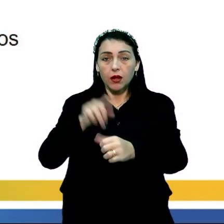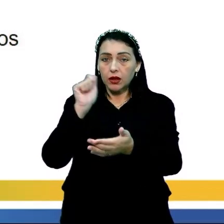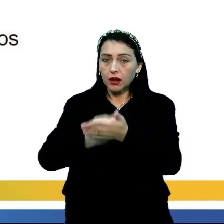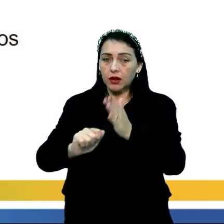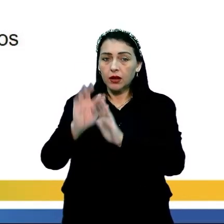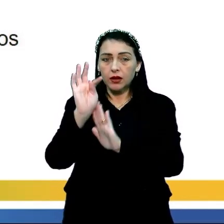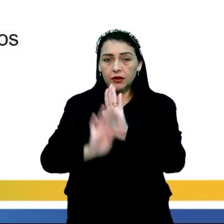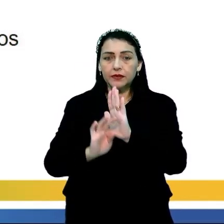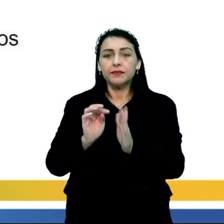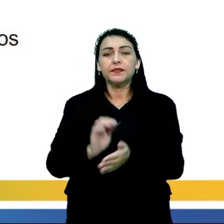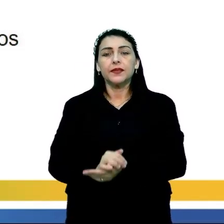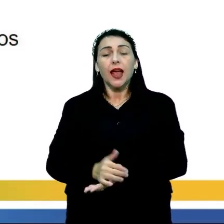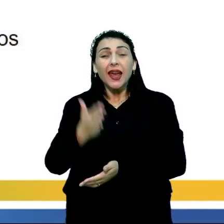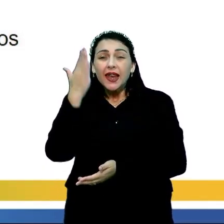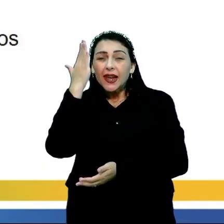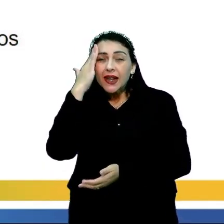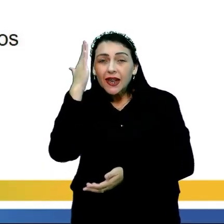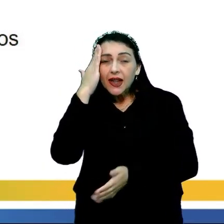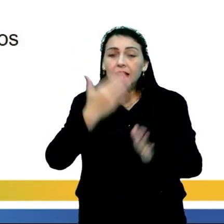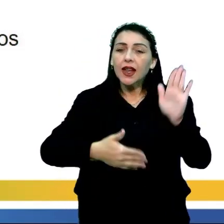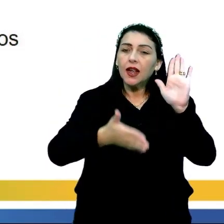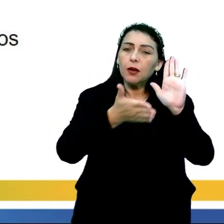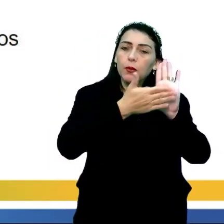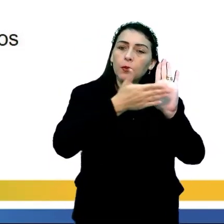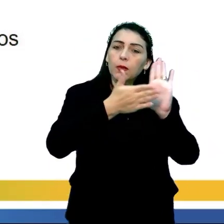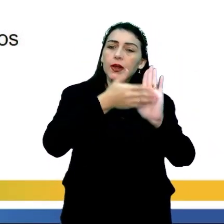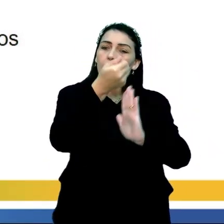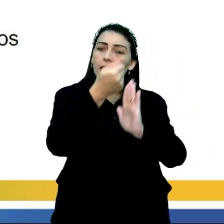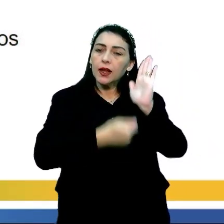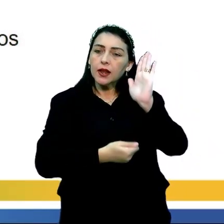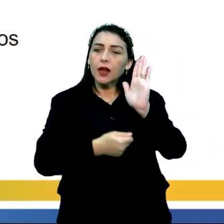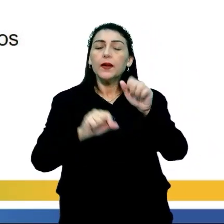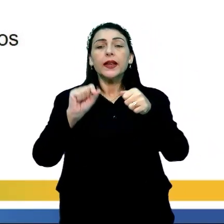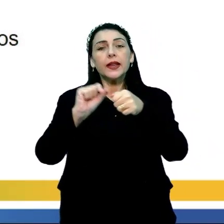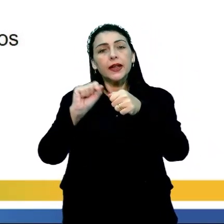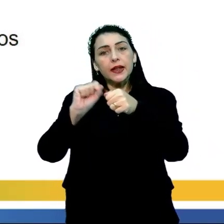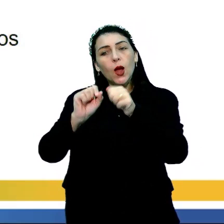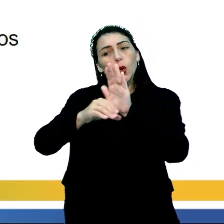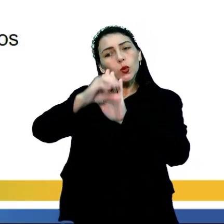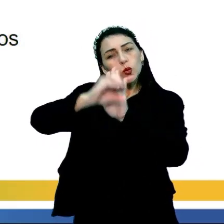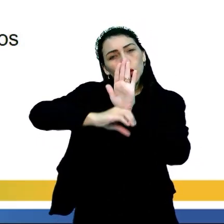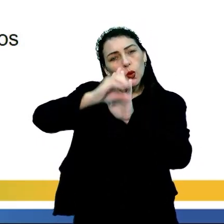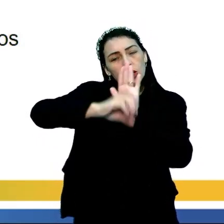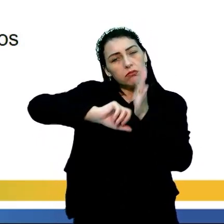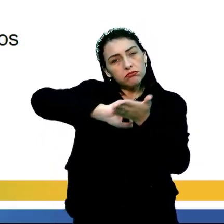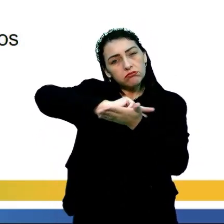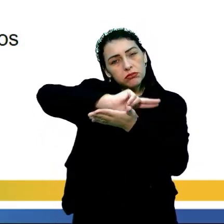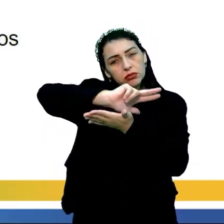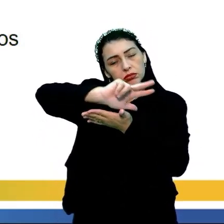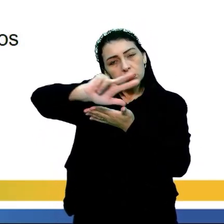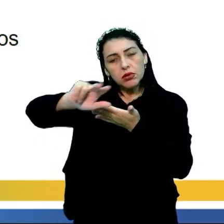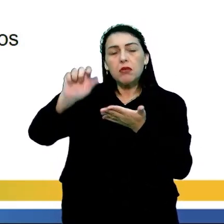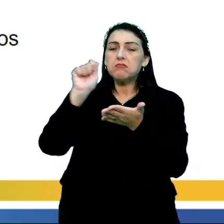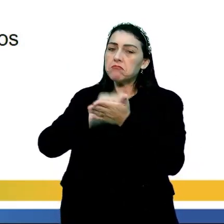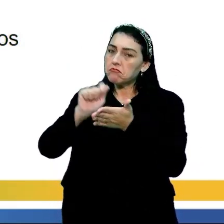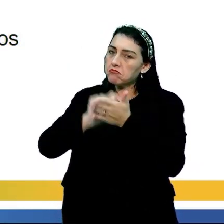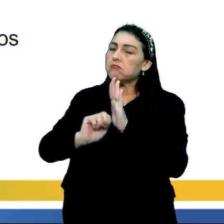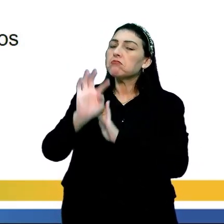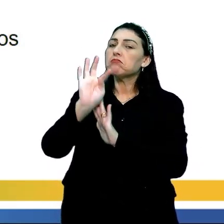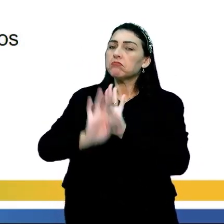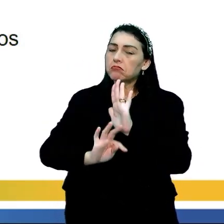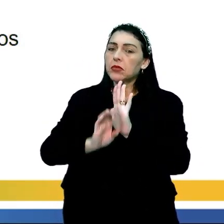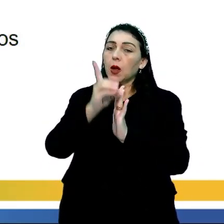texto. A segunda, compreender a proposta da redação. Compreendi a proposta? Compreendi. Escrevi um texto